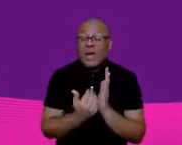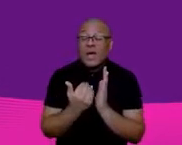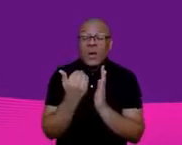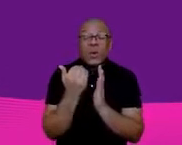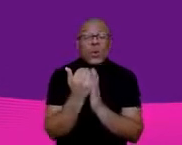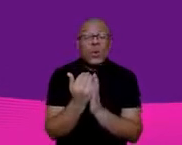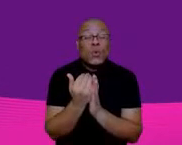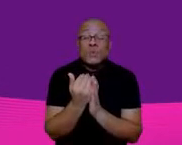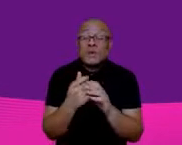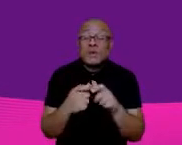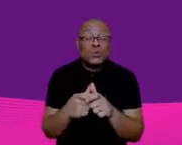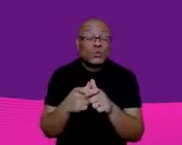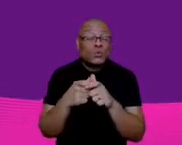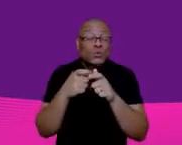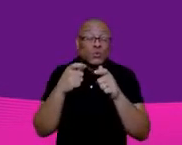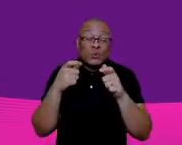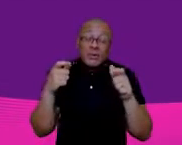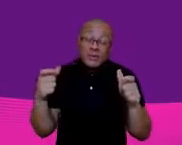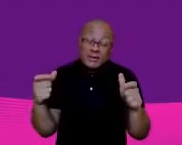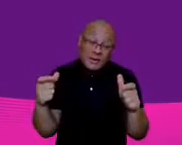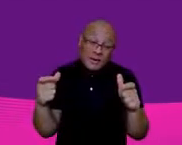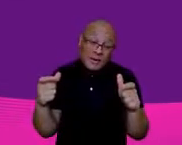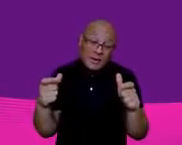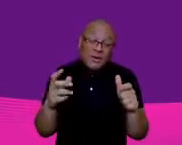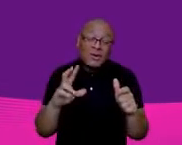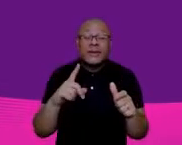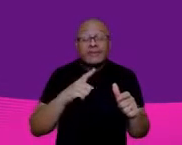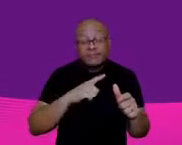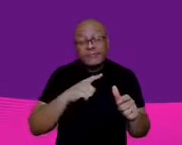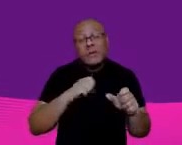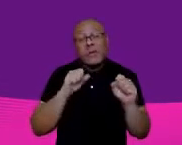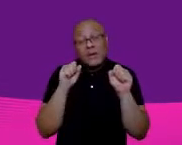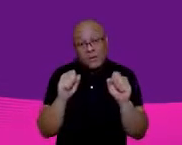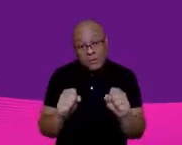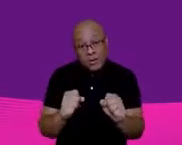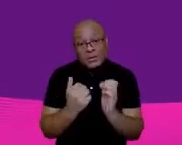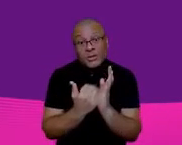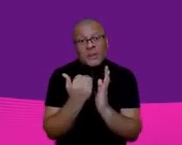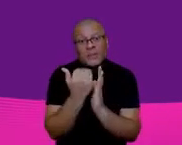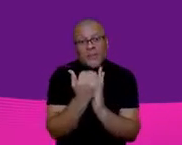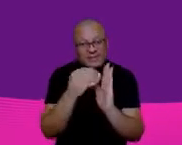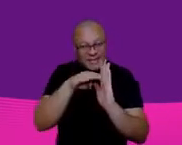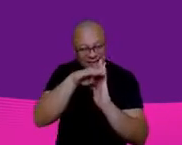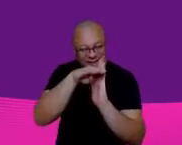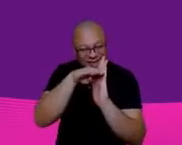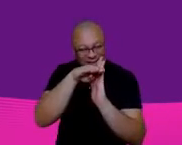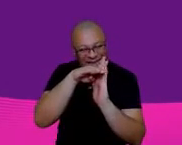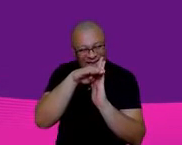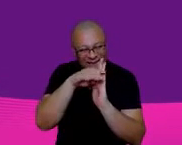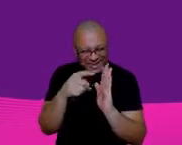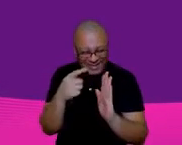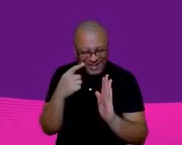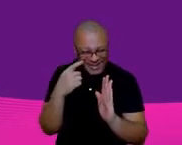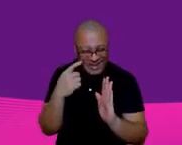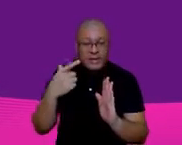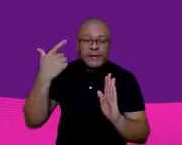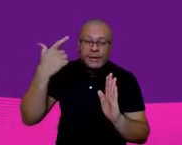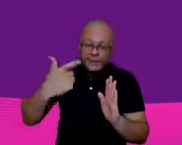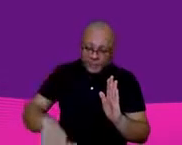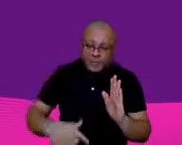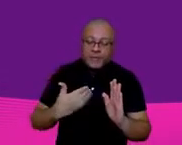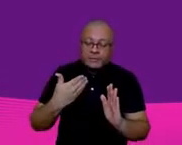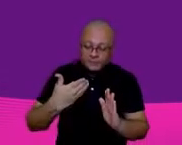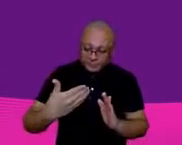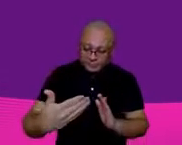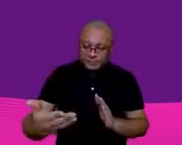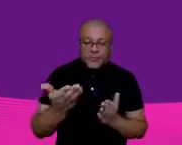Se aumentamos o tamanho, nós acabamos indo um pouco mais nessa área e acabamos mais posteriormente, e aí perdemos